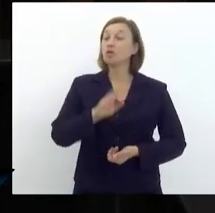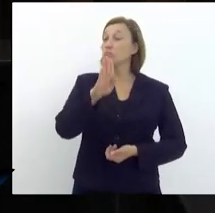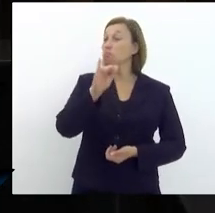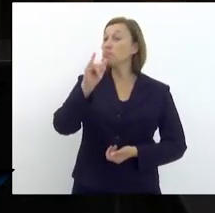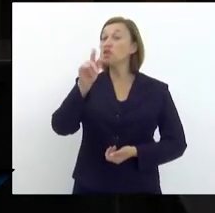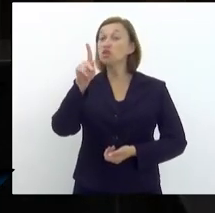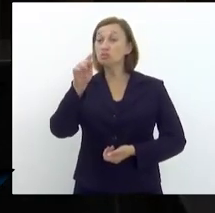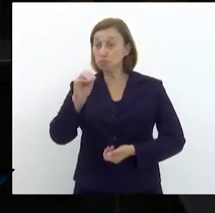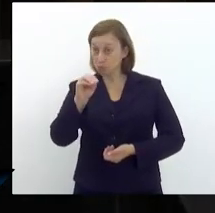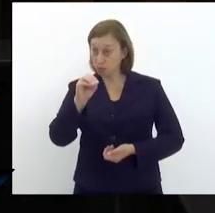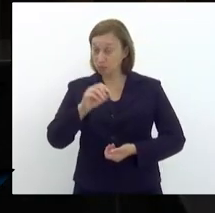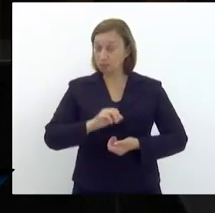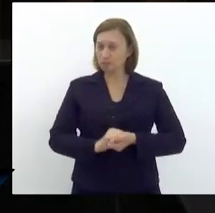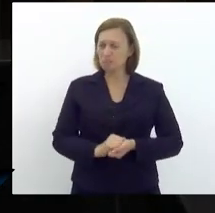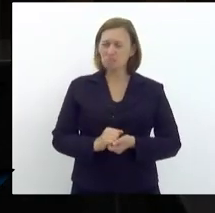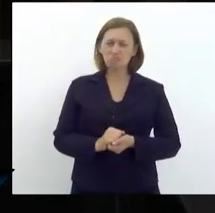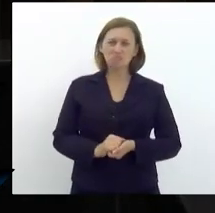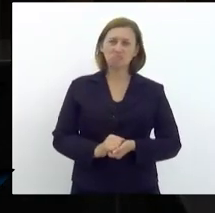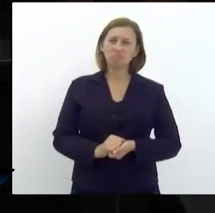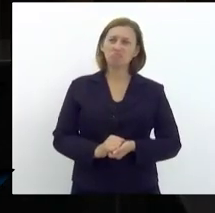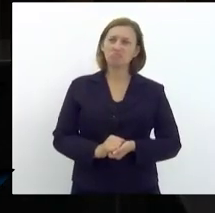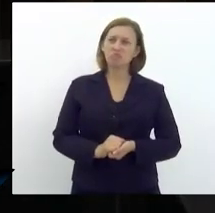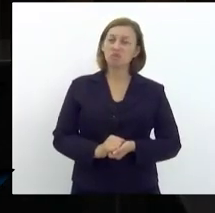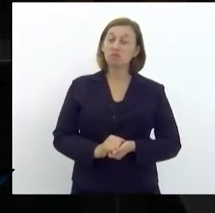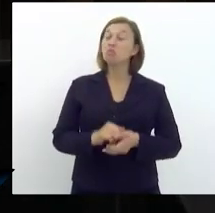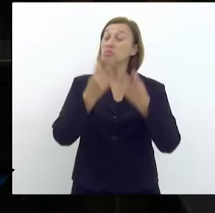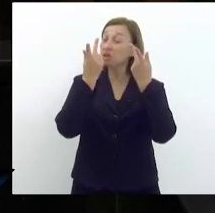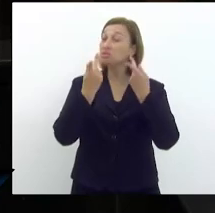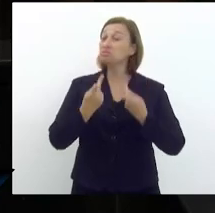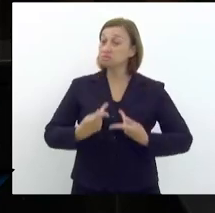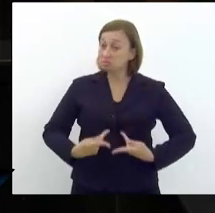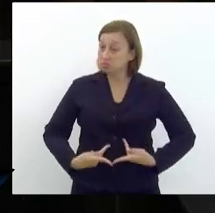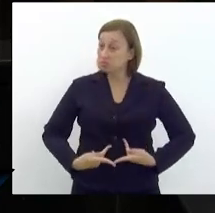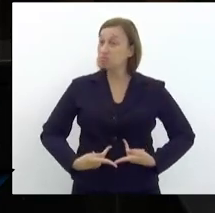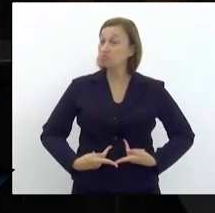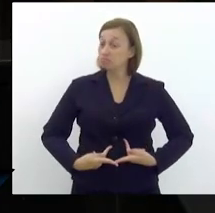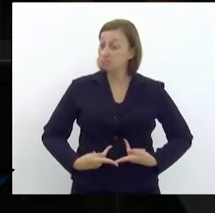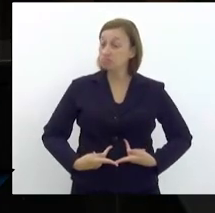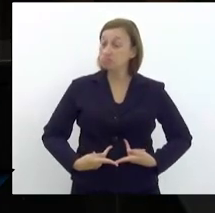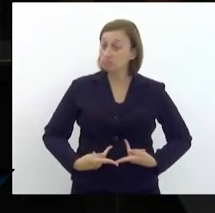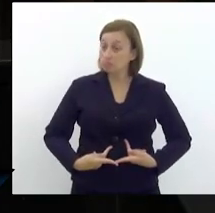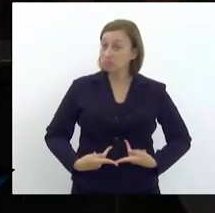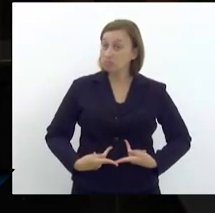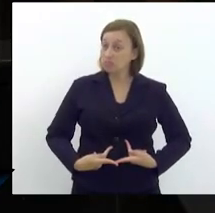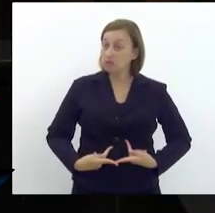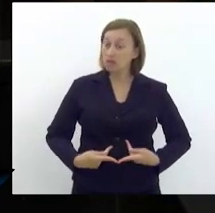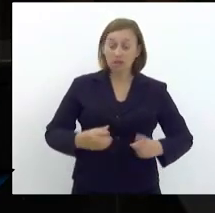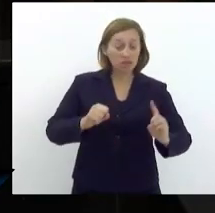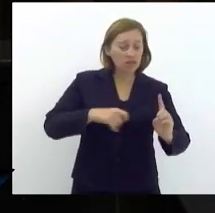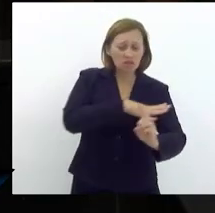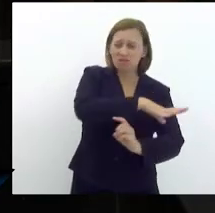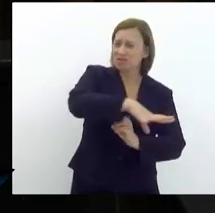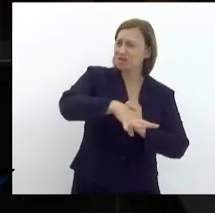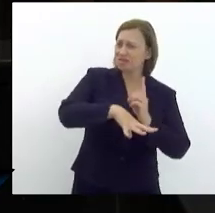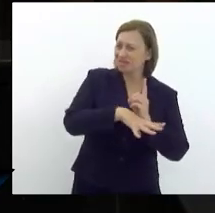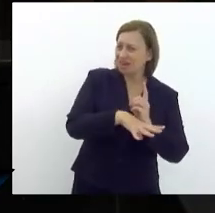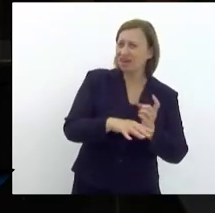bispo profundamente humano ligada às causas sociais